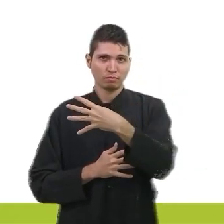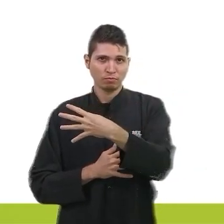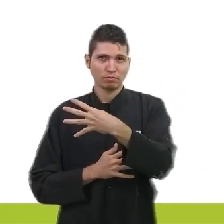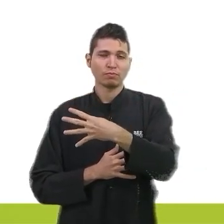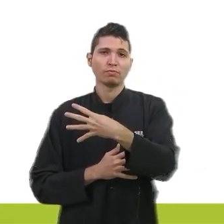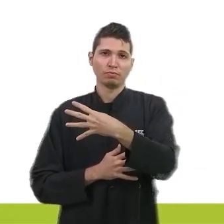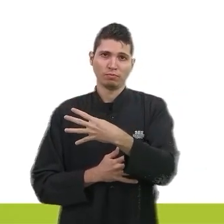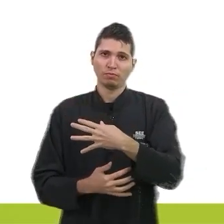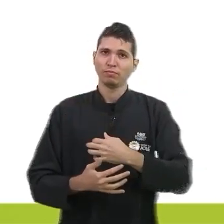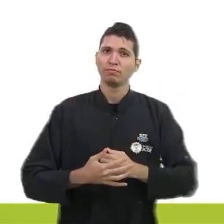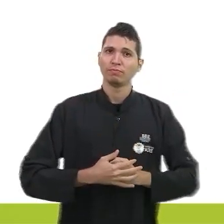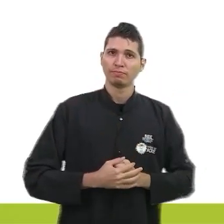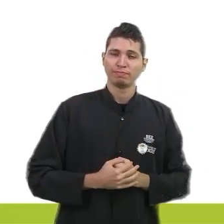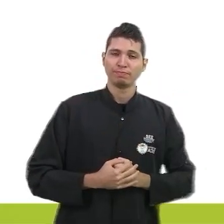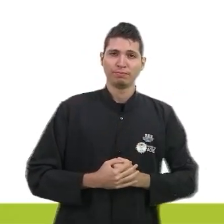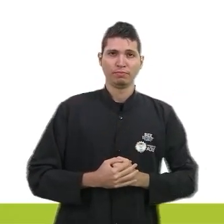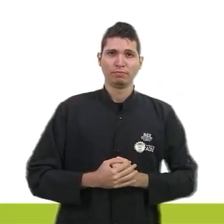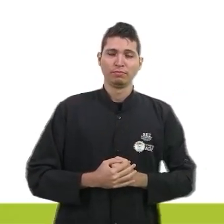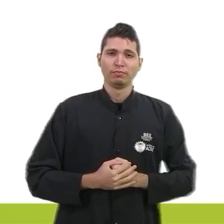quarto quadrante.